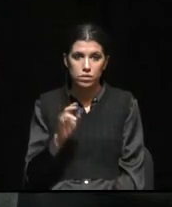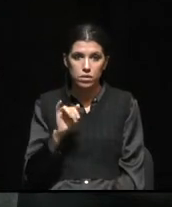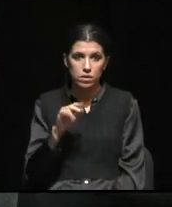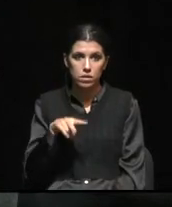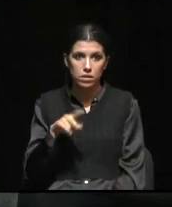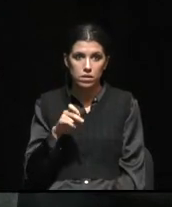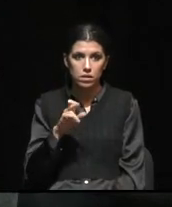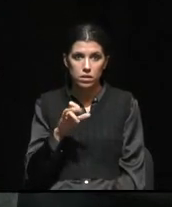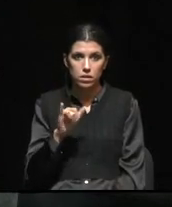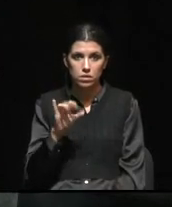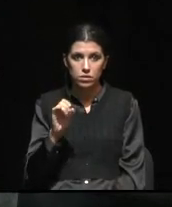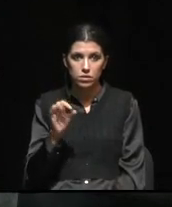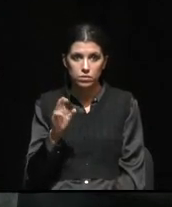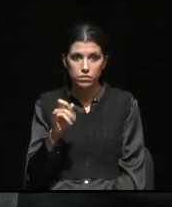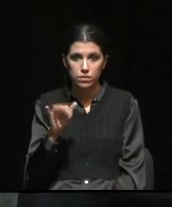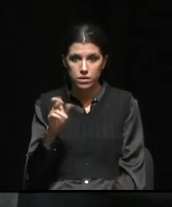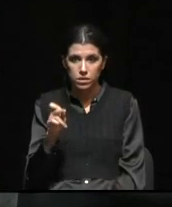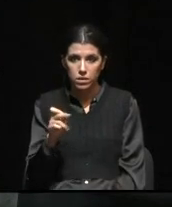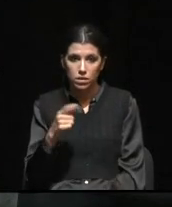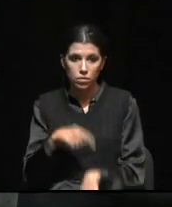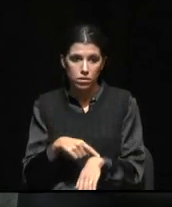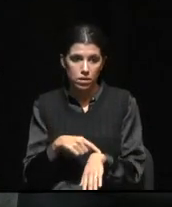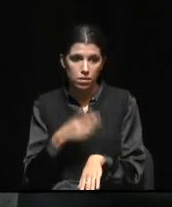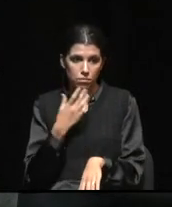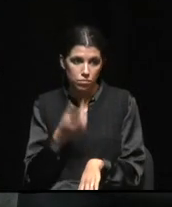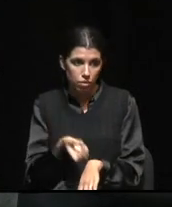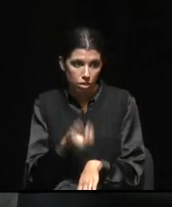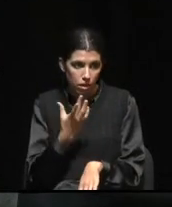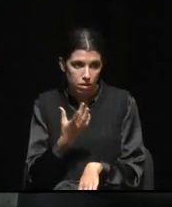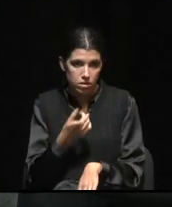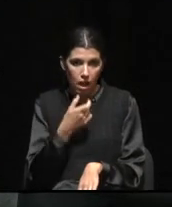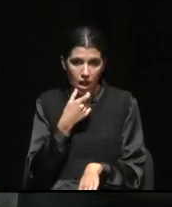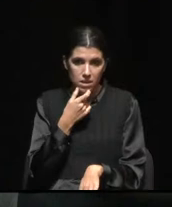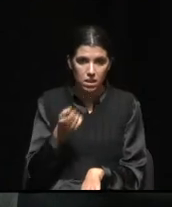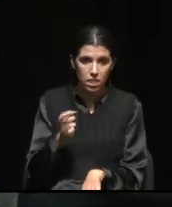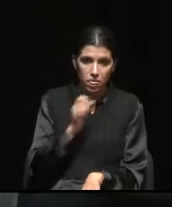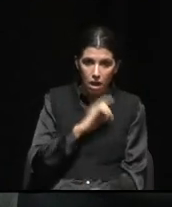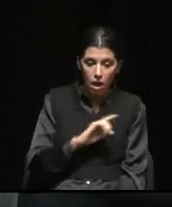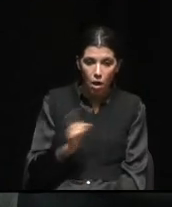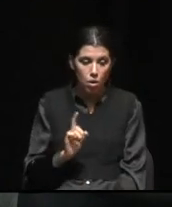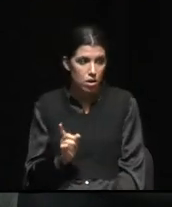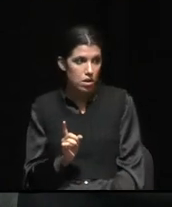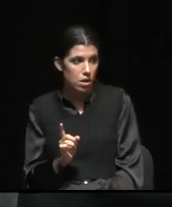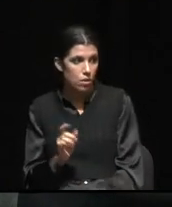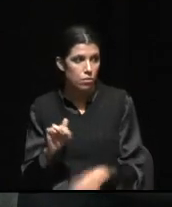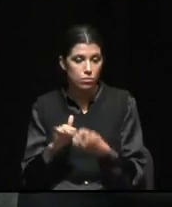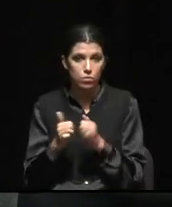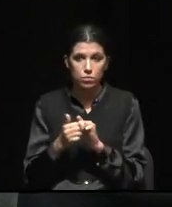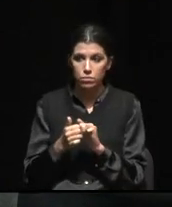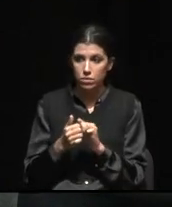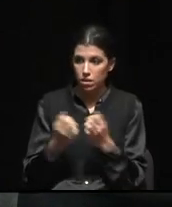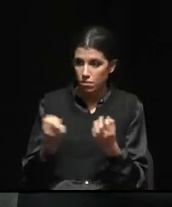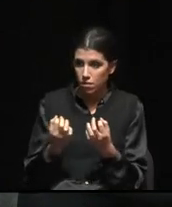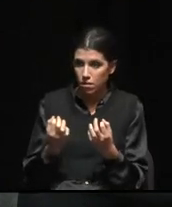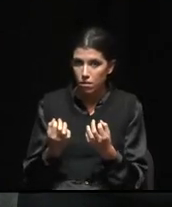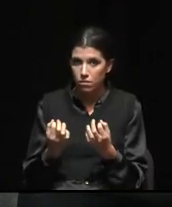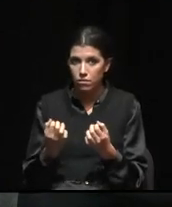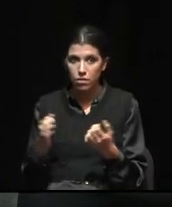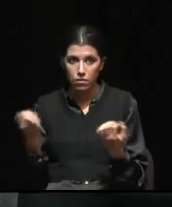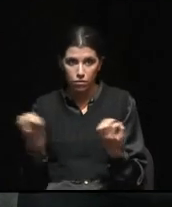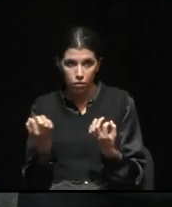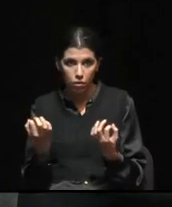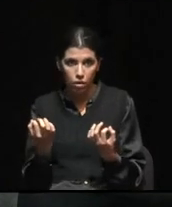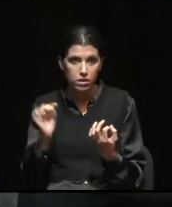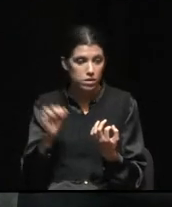eu percebi bem impossibilidade de de cedências de tempo neste momento penso que era que era este o problema não sei se era